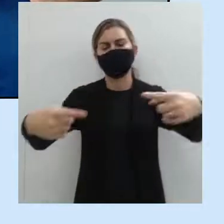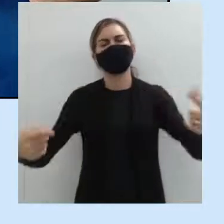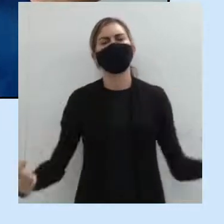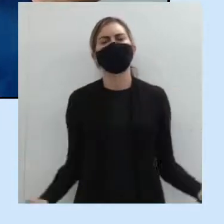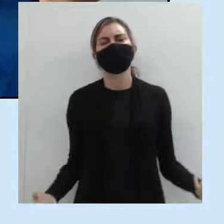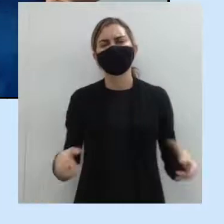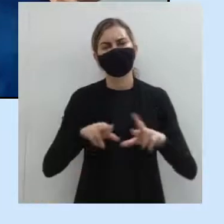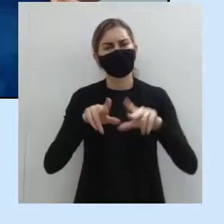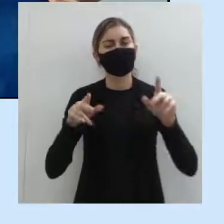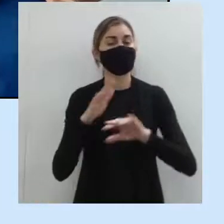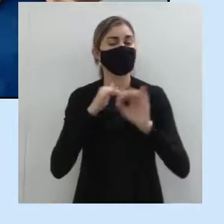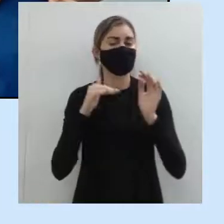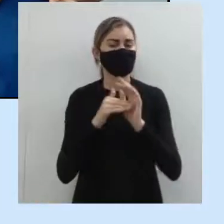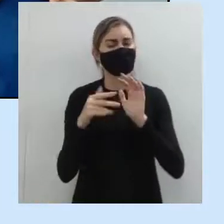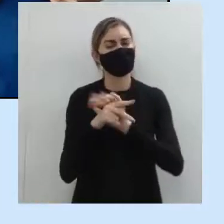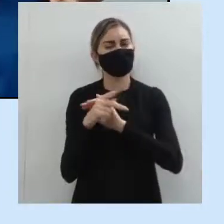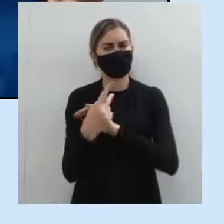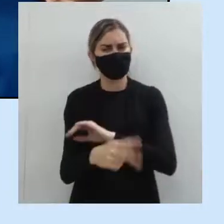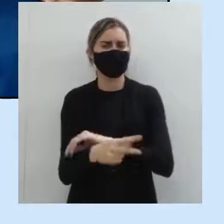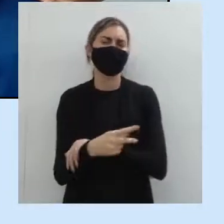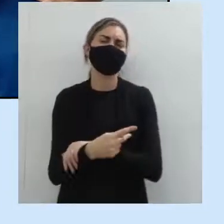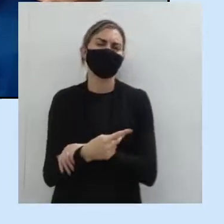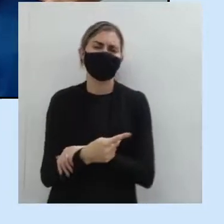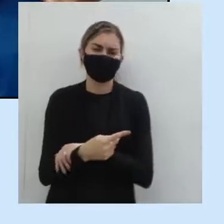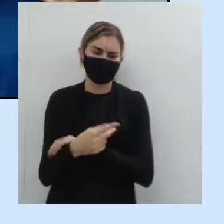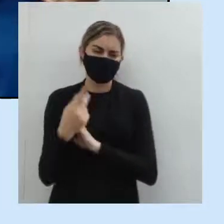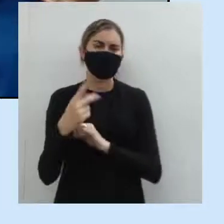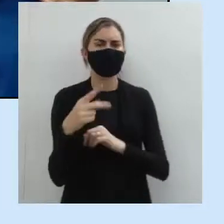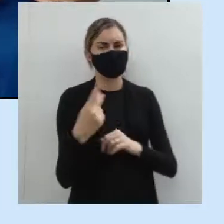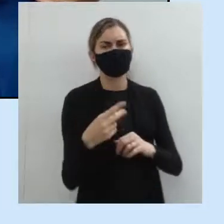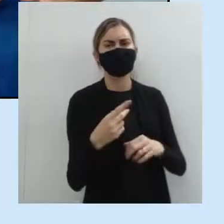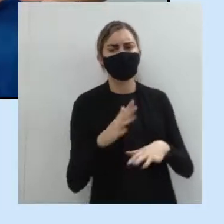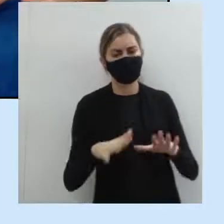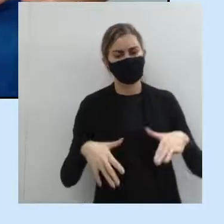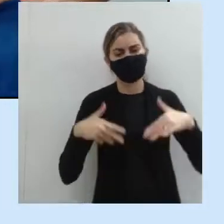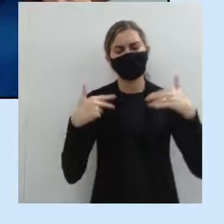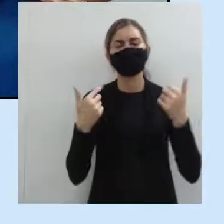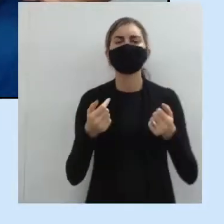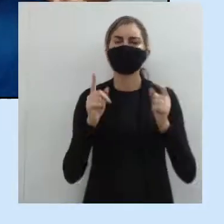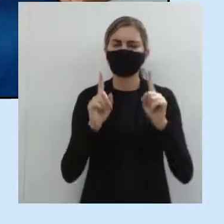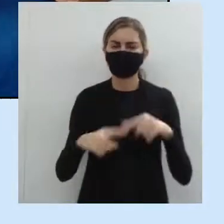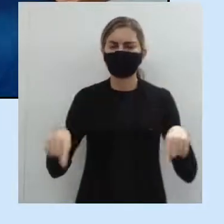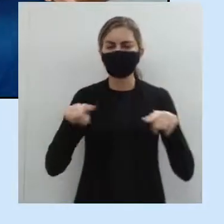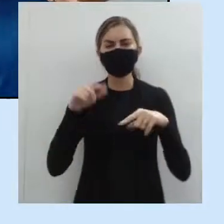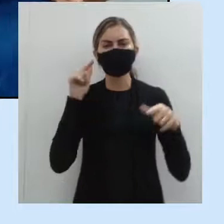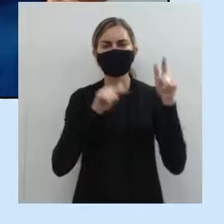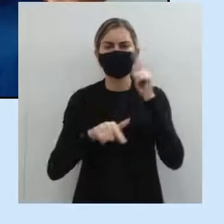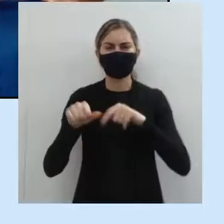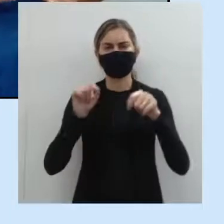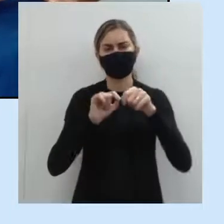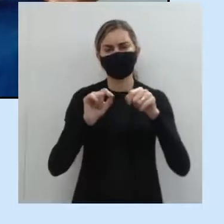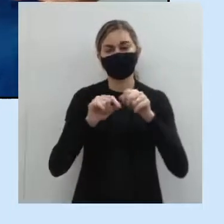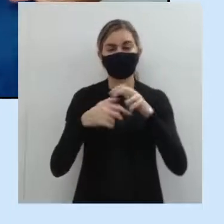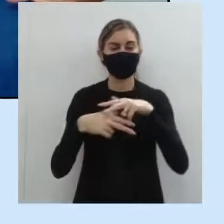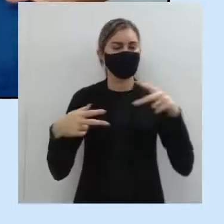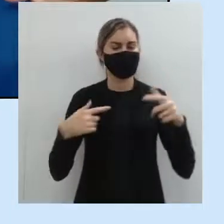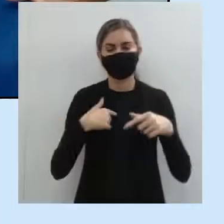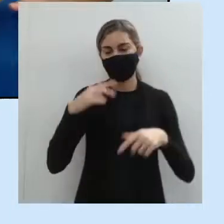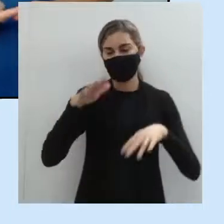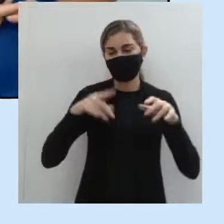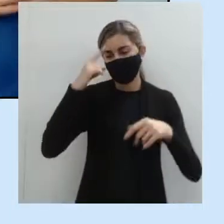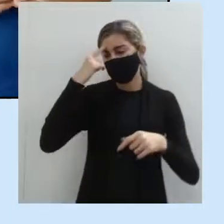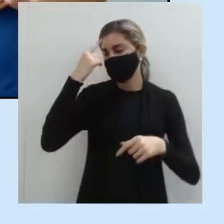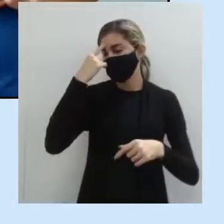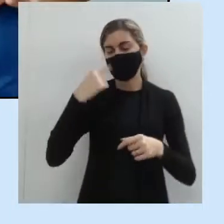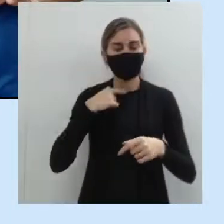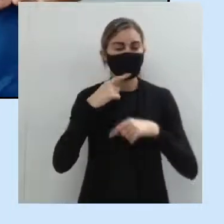né? São todos elementos que, quando eles são realmente aperfeiçoados, nós conseguimos fazer coisas que às vezes a gente nem